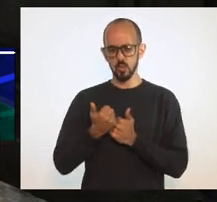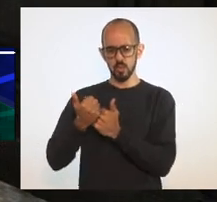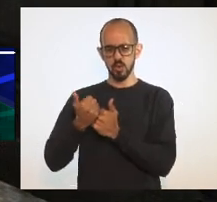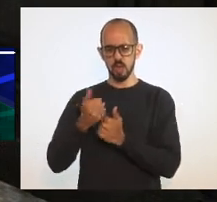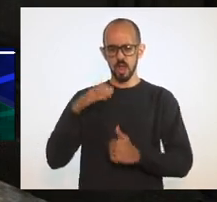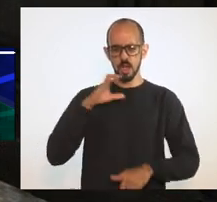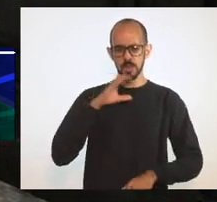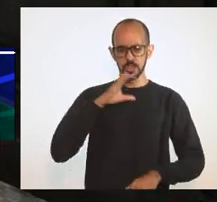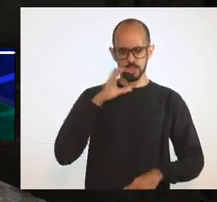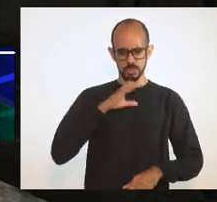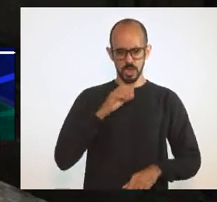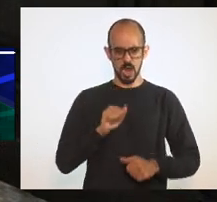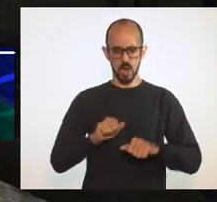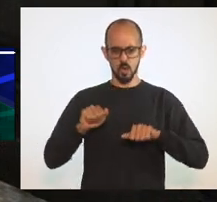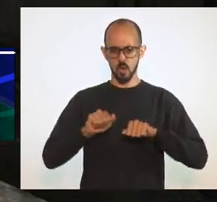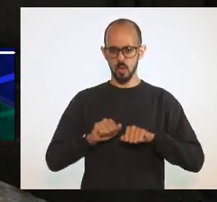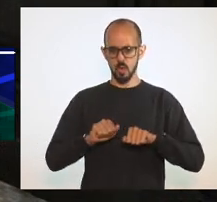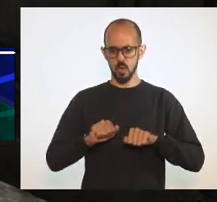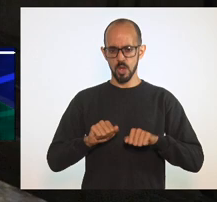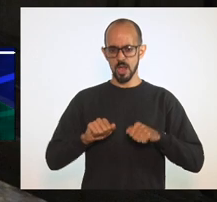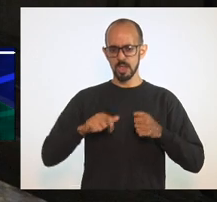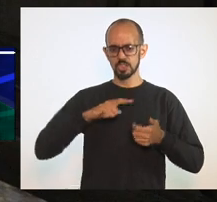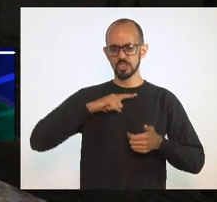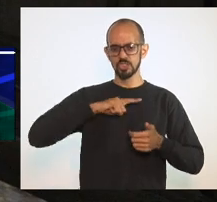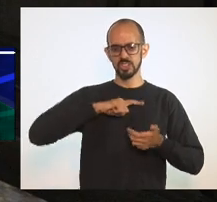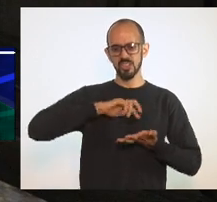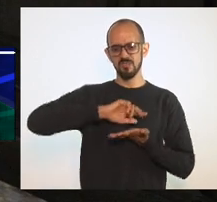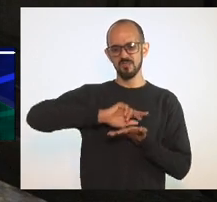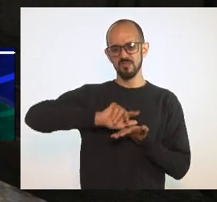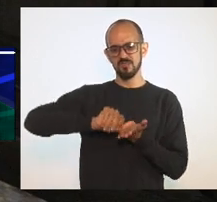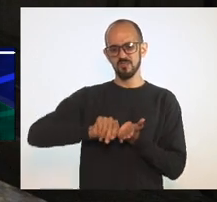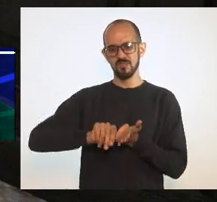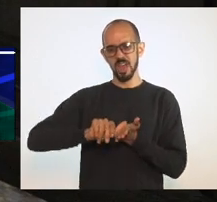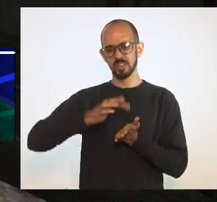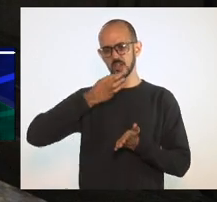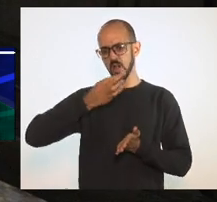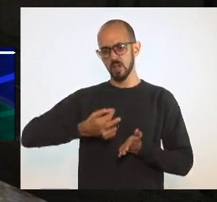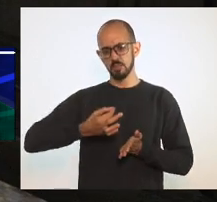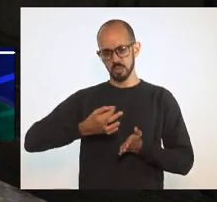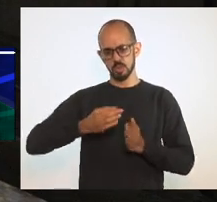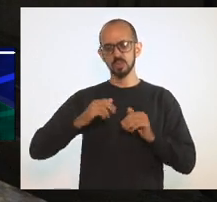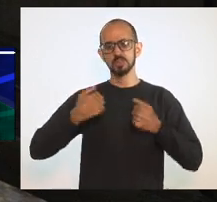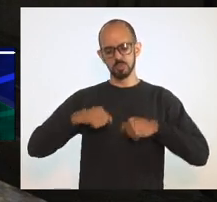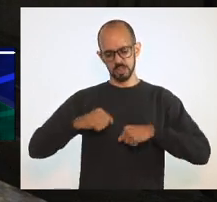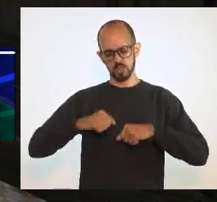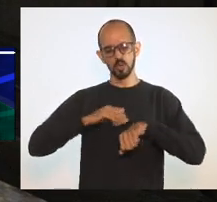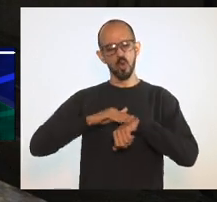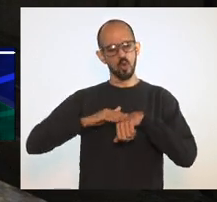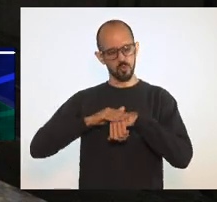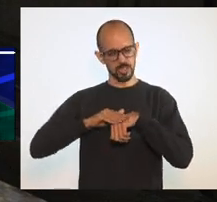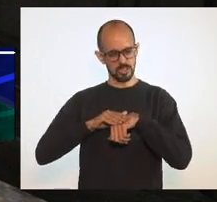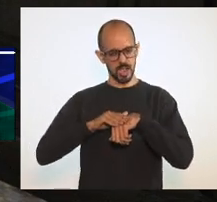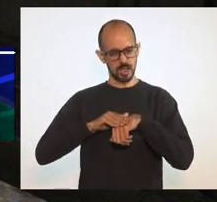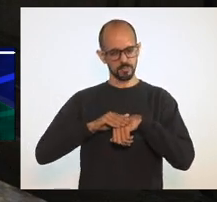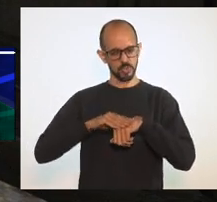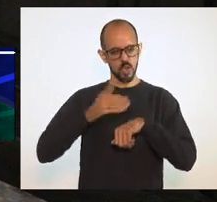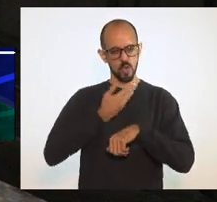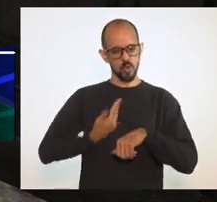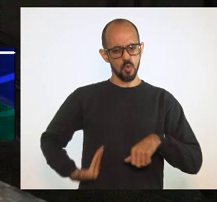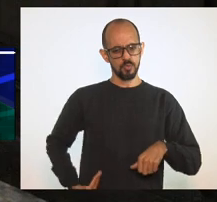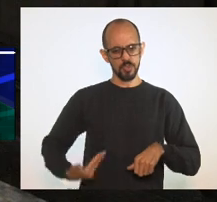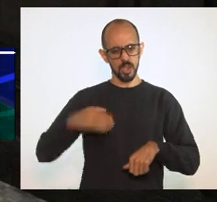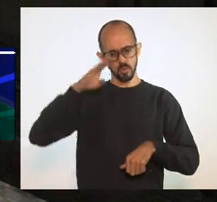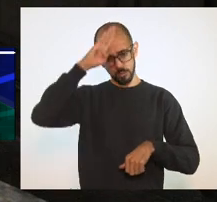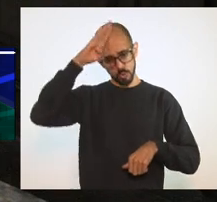As bancadas das diferentes oposições tiveram que pautar esse tema no Congresso. O governo Bolsonaro resistiu